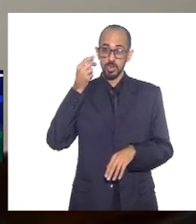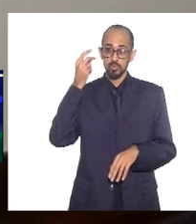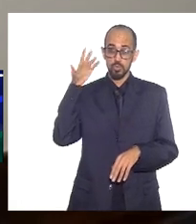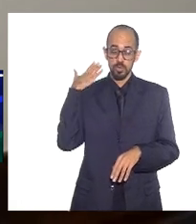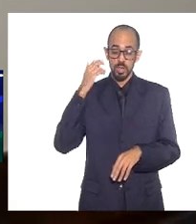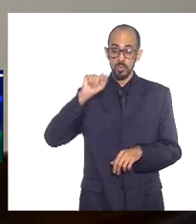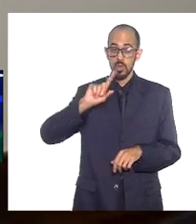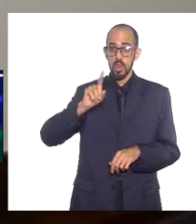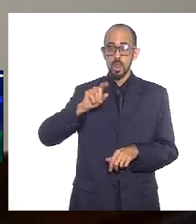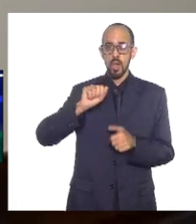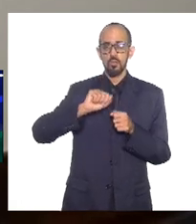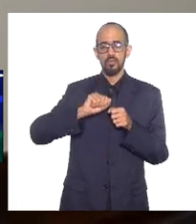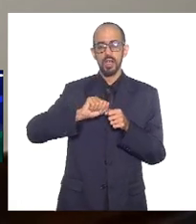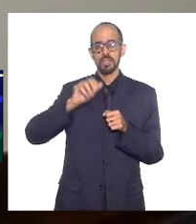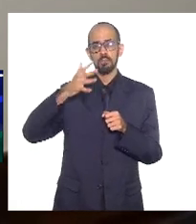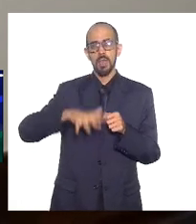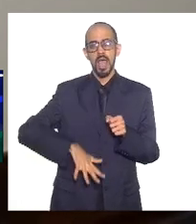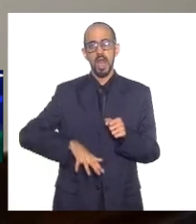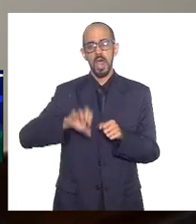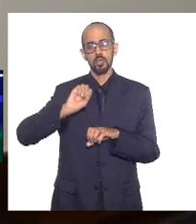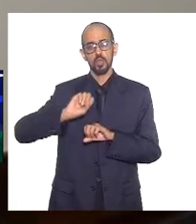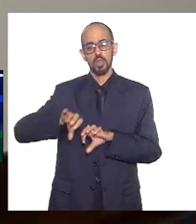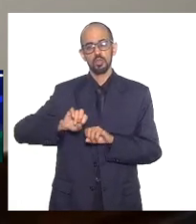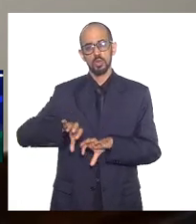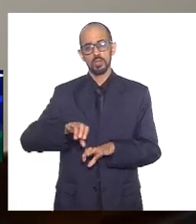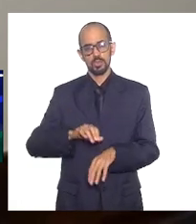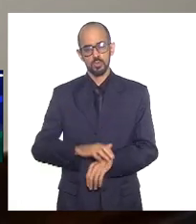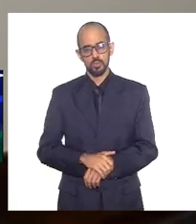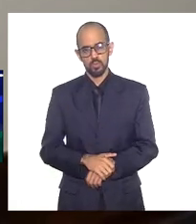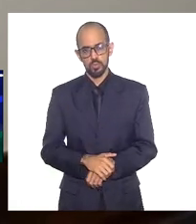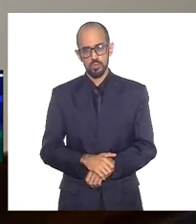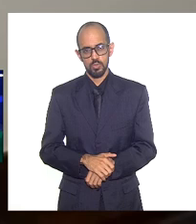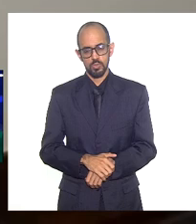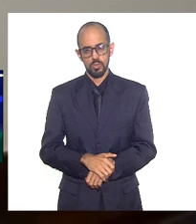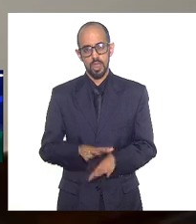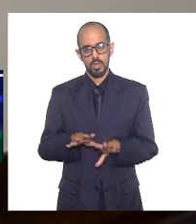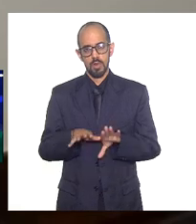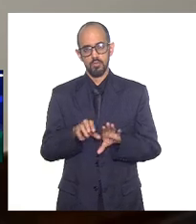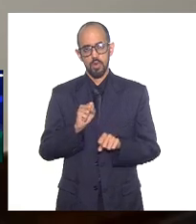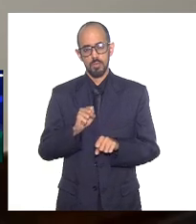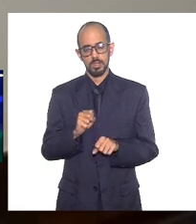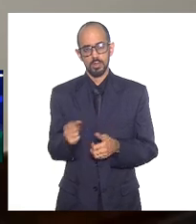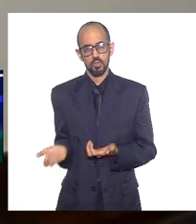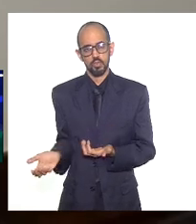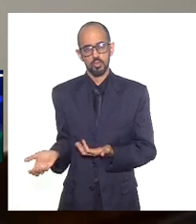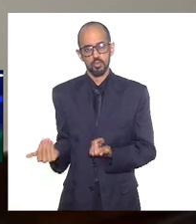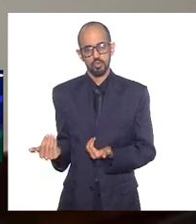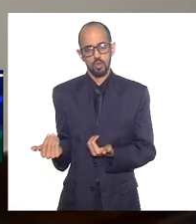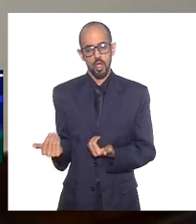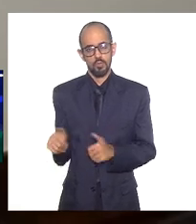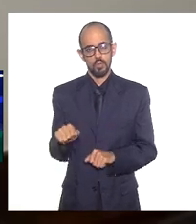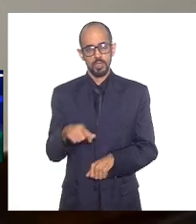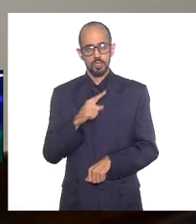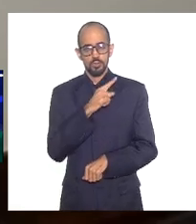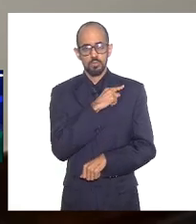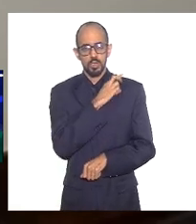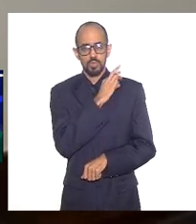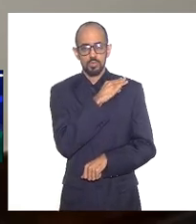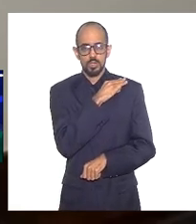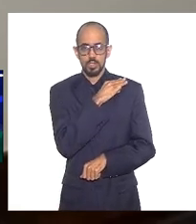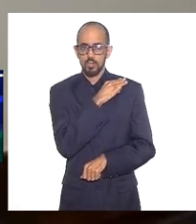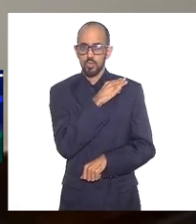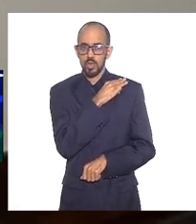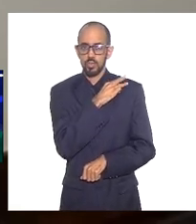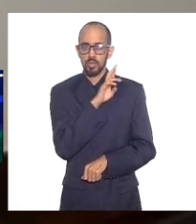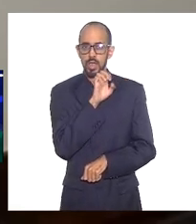não barateie, não faça por menos a formação da nossa juventude em nível médio na rede estadual